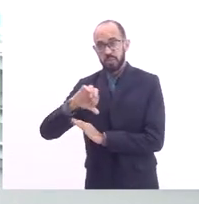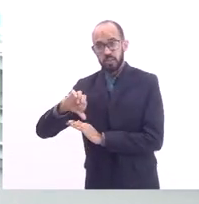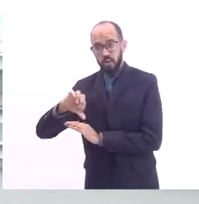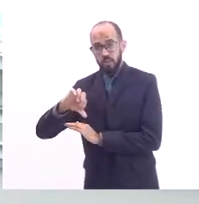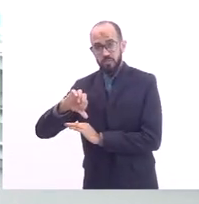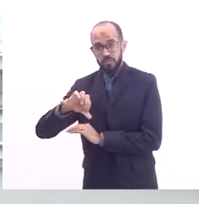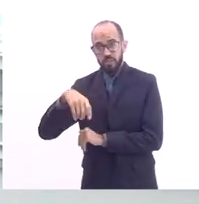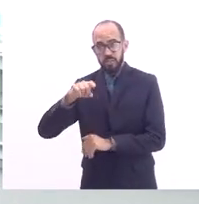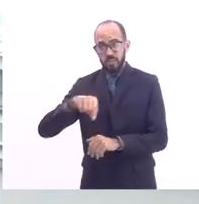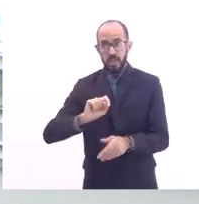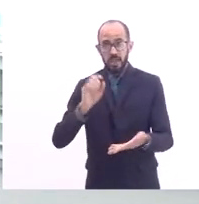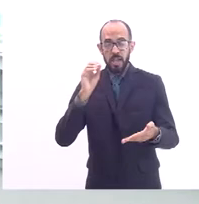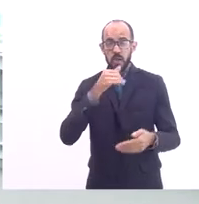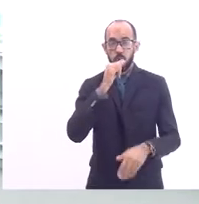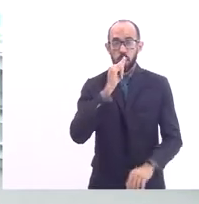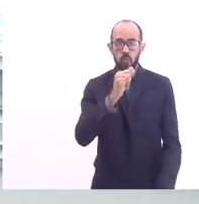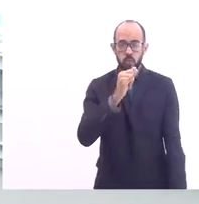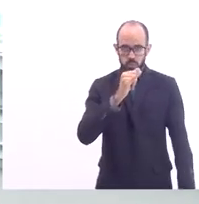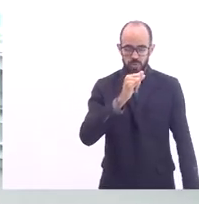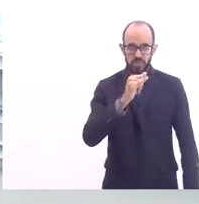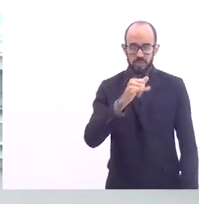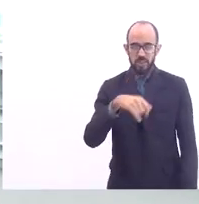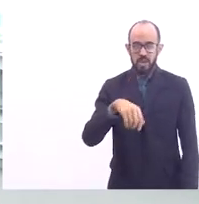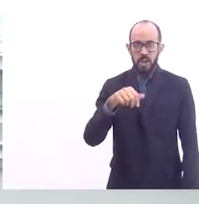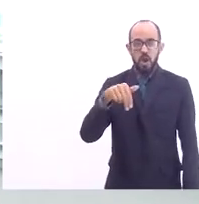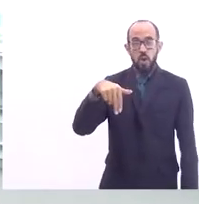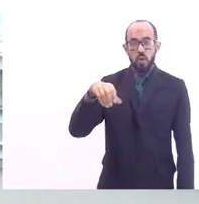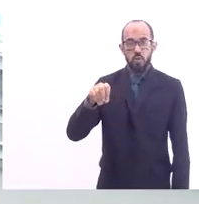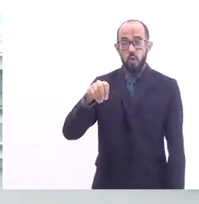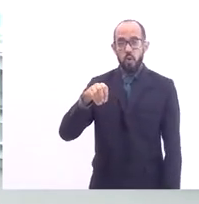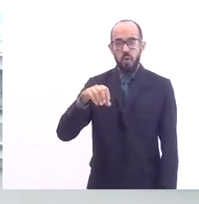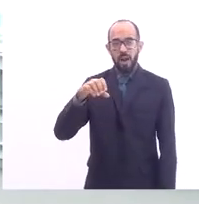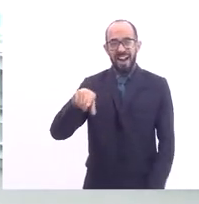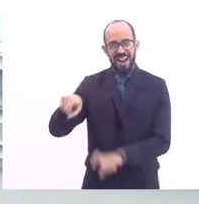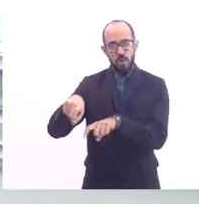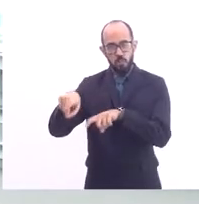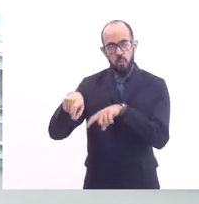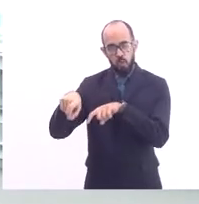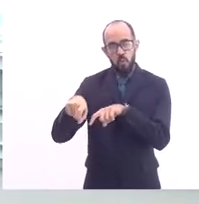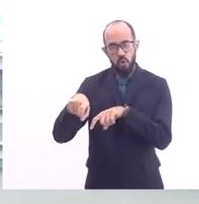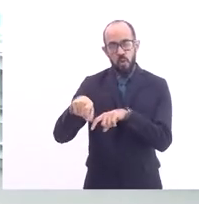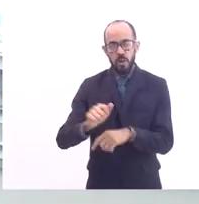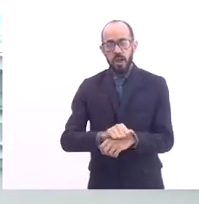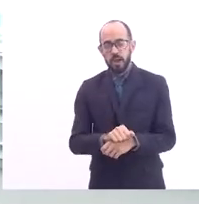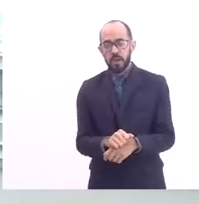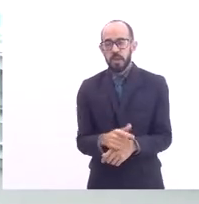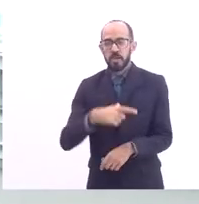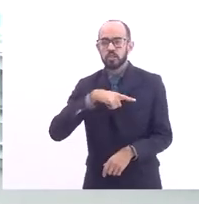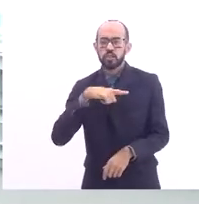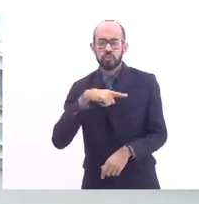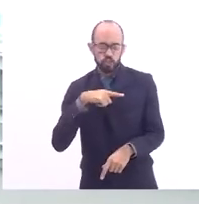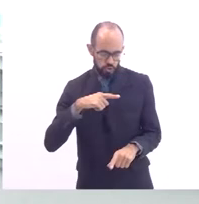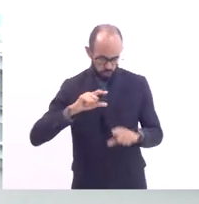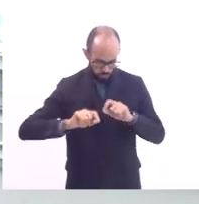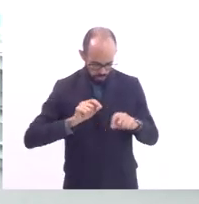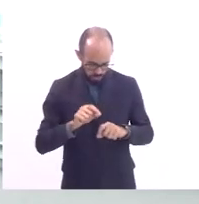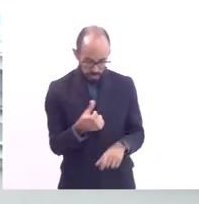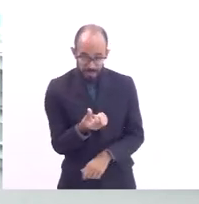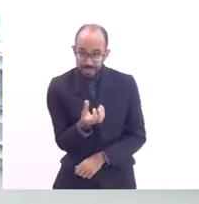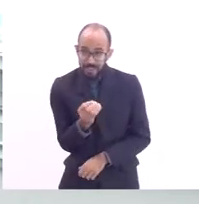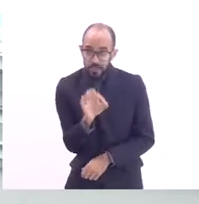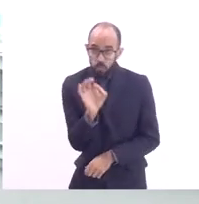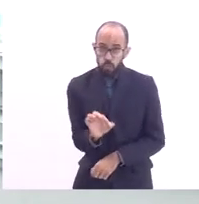que é precursor do Luz para Todos do governo federal. E, para dar um exemplo, nós tínhamos cerca de 60% das propriedades